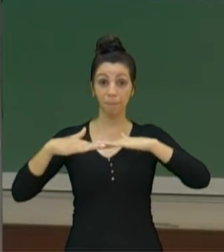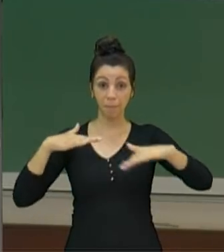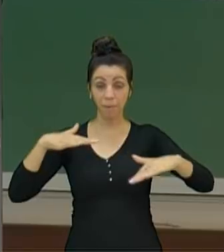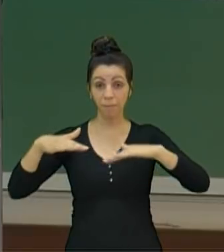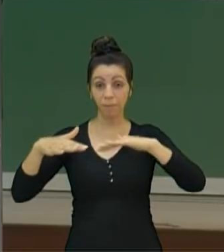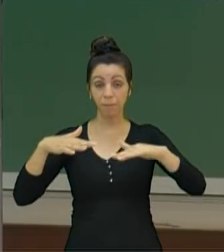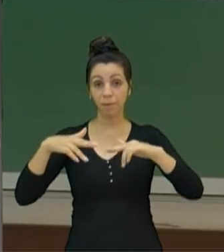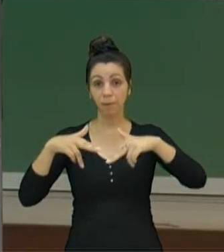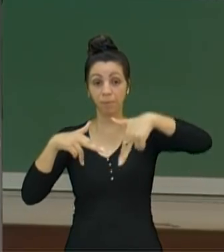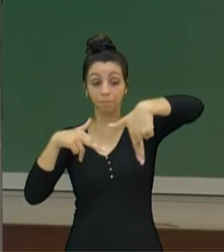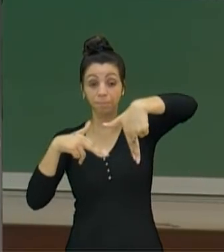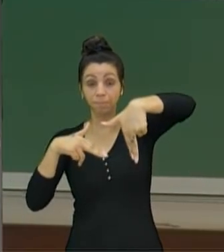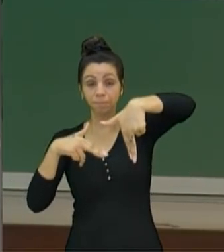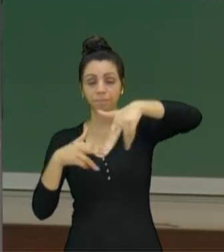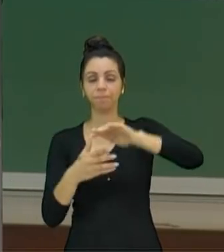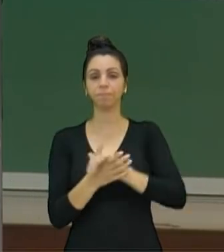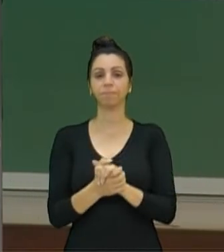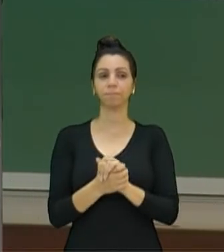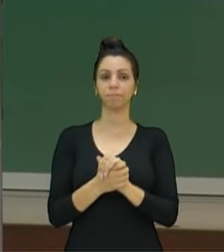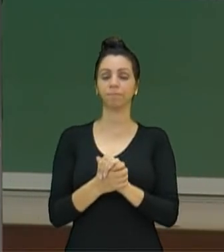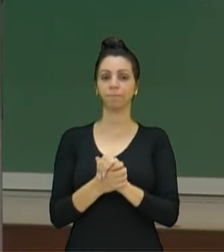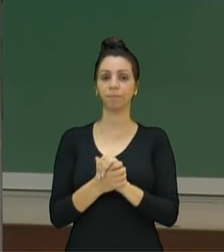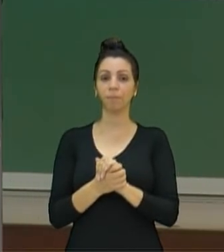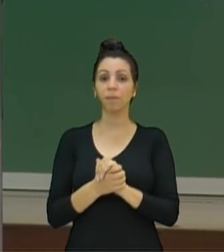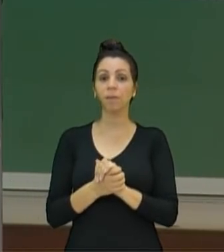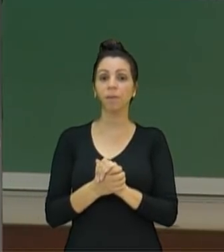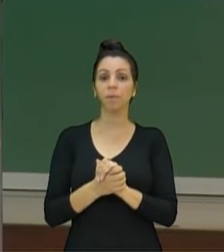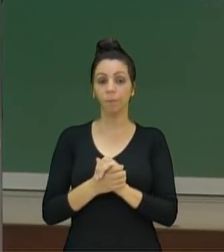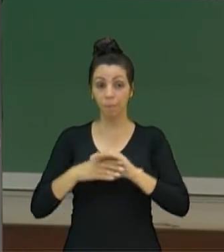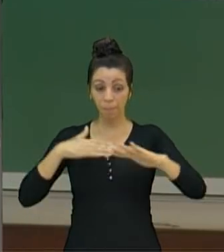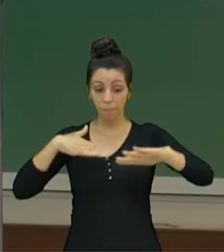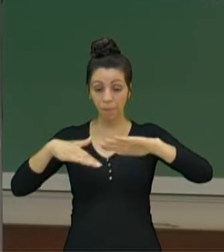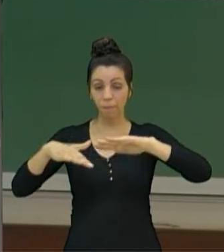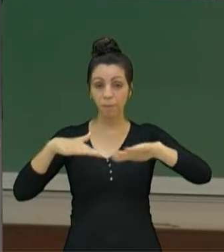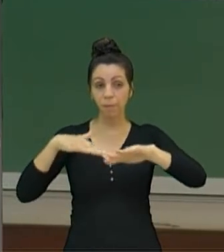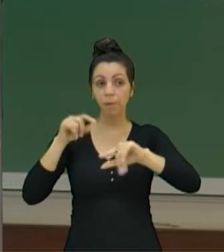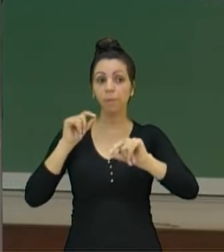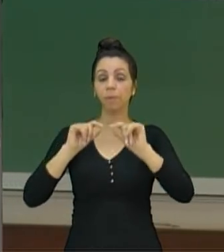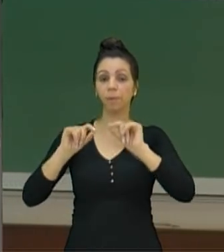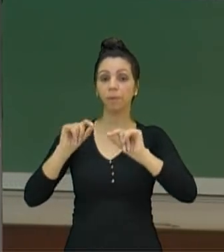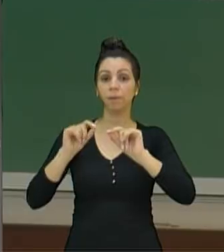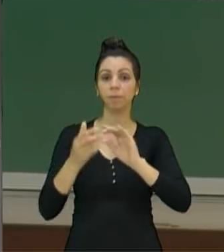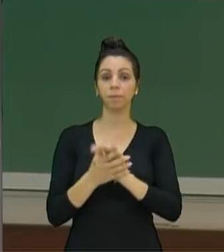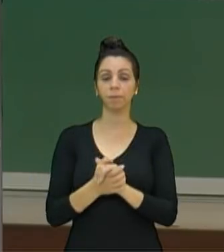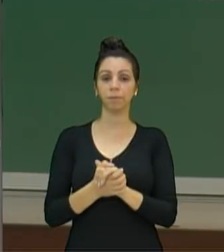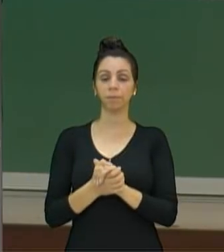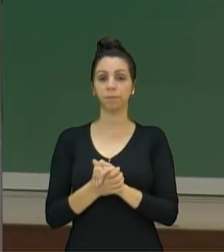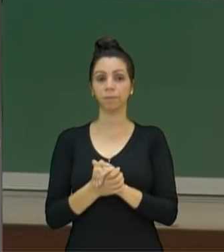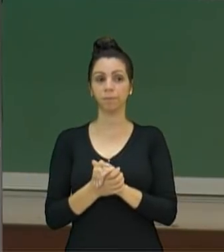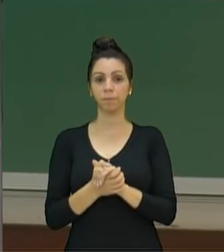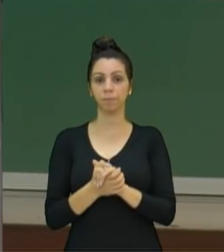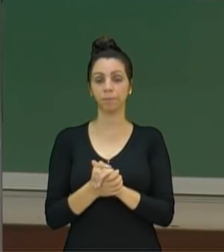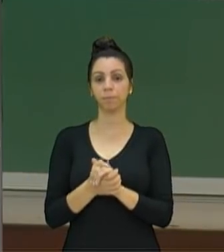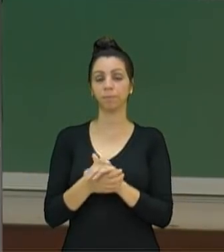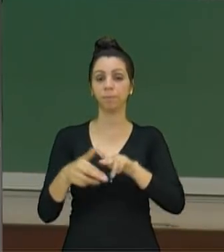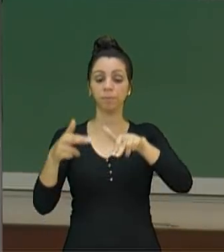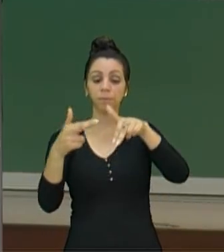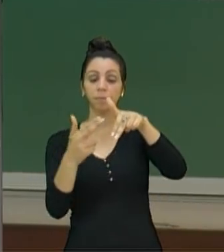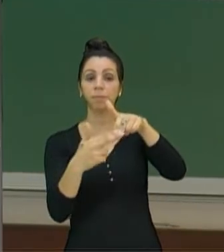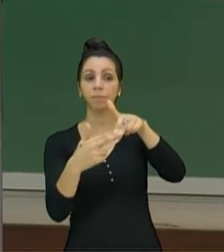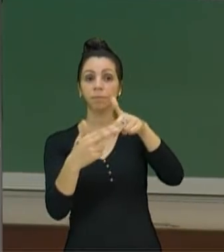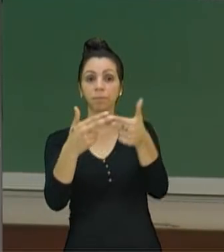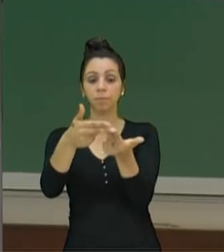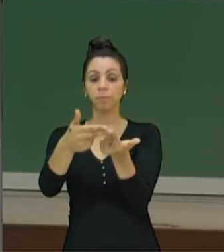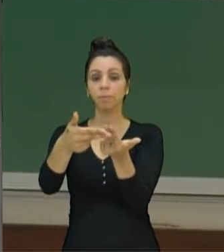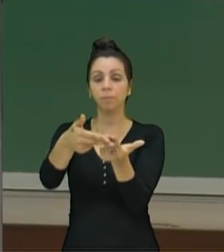totalmente estendido. E o movimento grupado, que quando o atleta traz as pernas dobradas, né, para